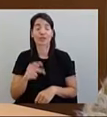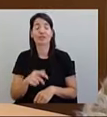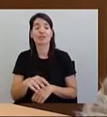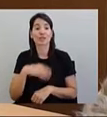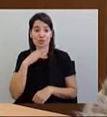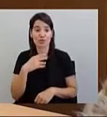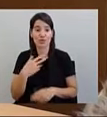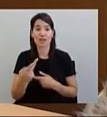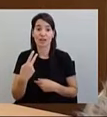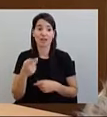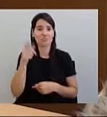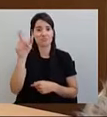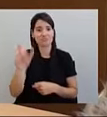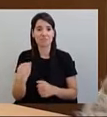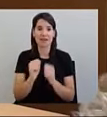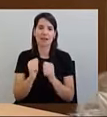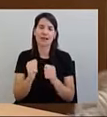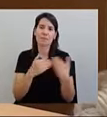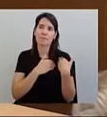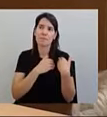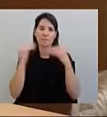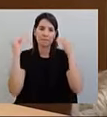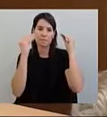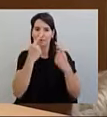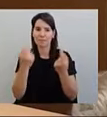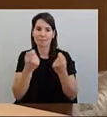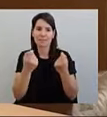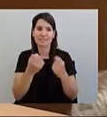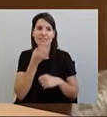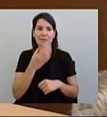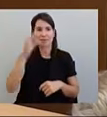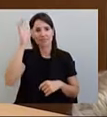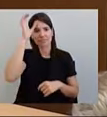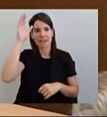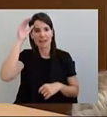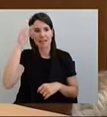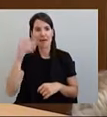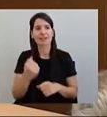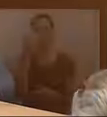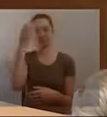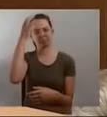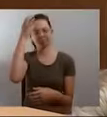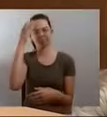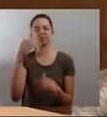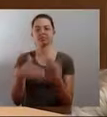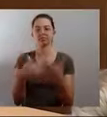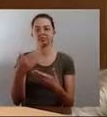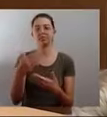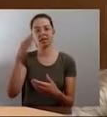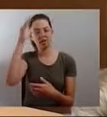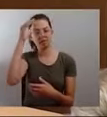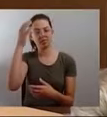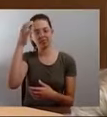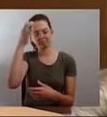desempenhar um papel semelhante àquele que esses simpáticos e muito inteligentes animais desempenhavam nesse livro de George